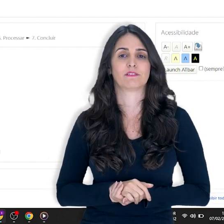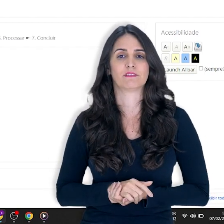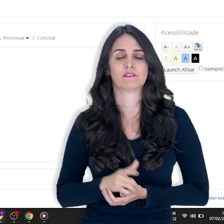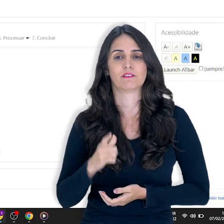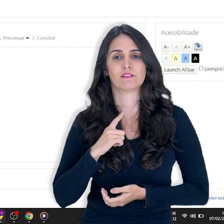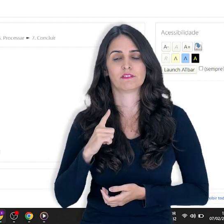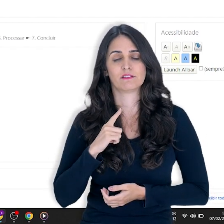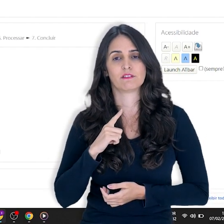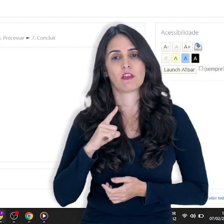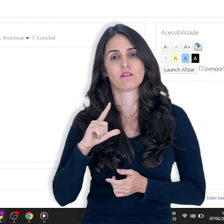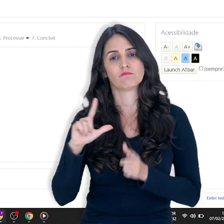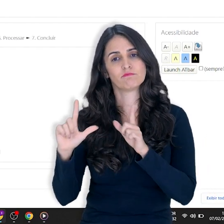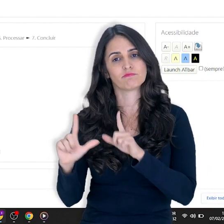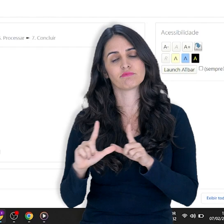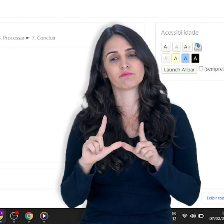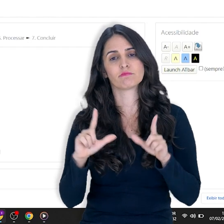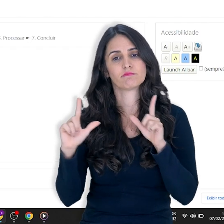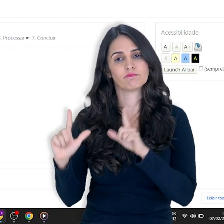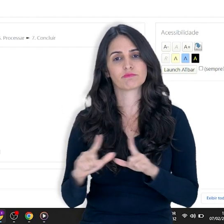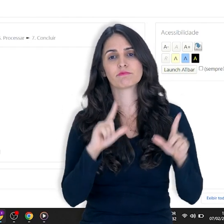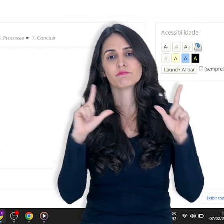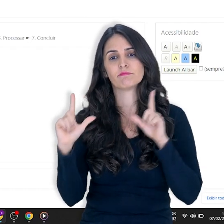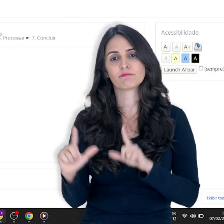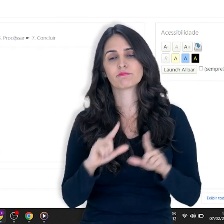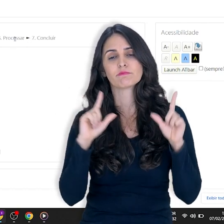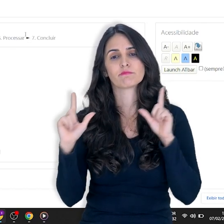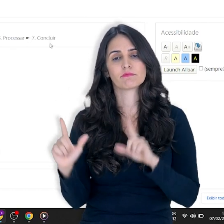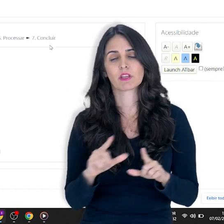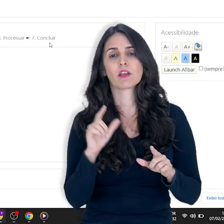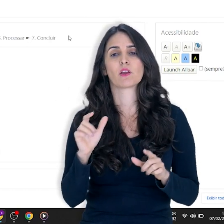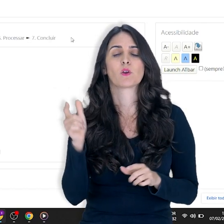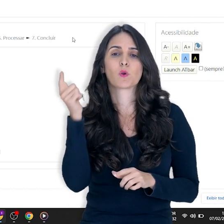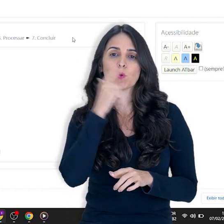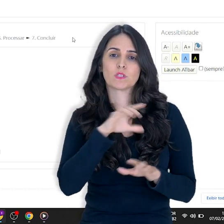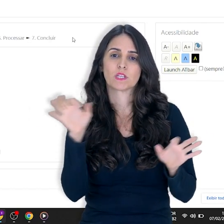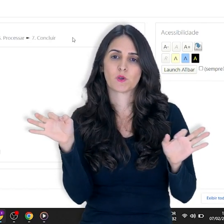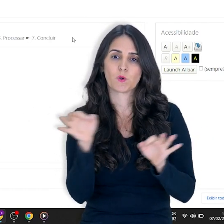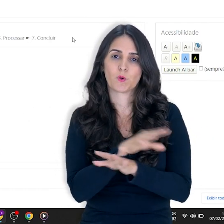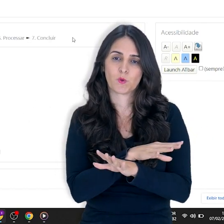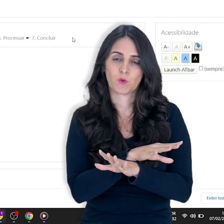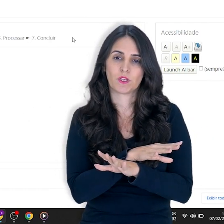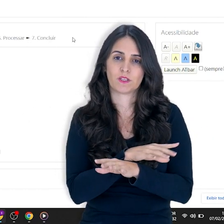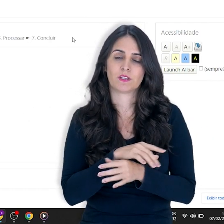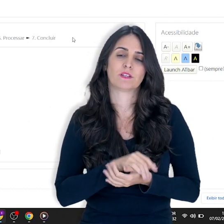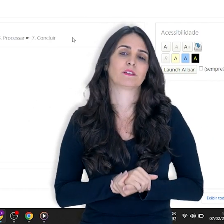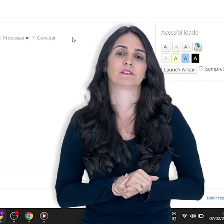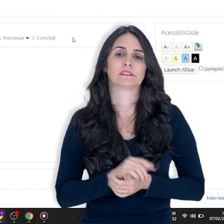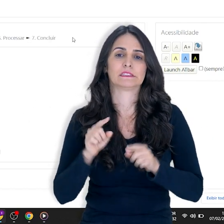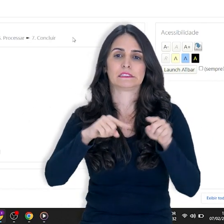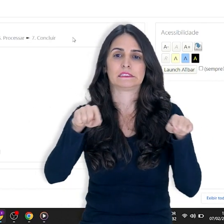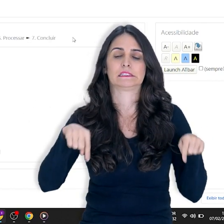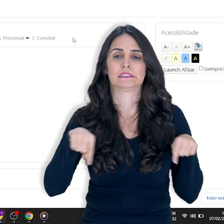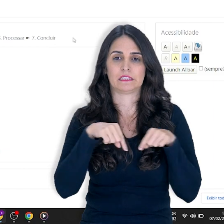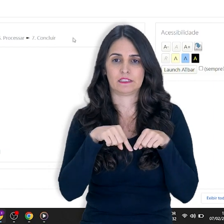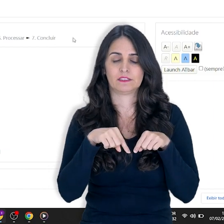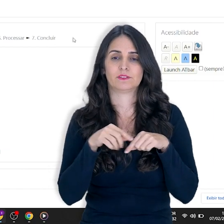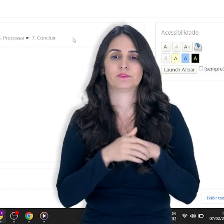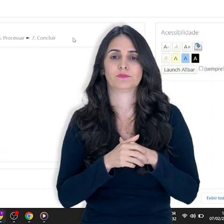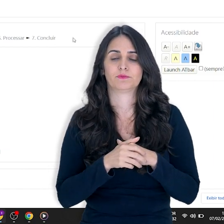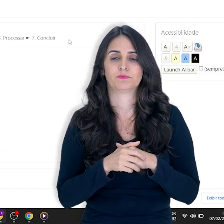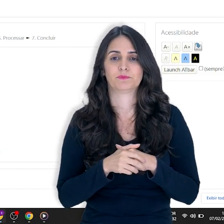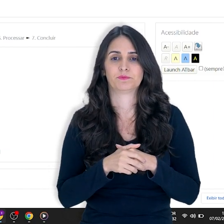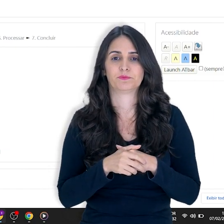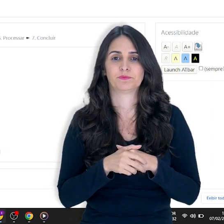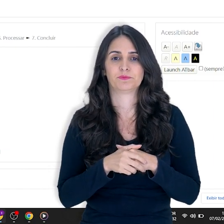E agora você vai ver que vai ter vários passos ainda para a gente concluir essa etapa de restauração